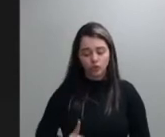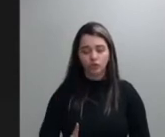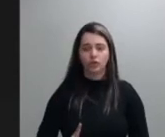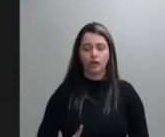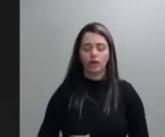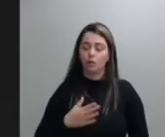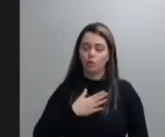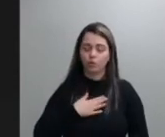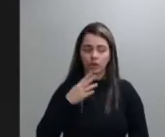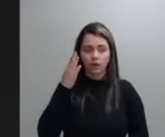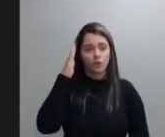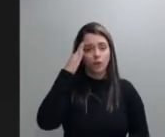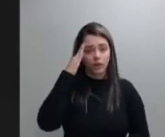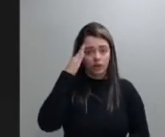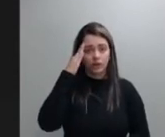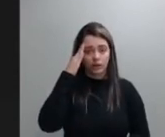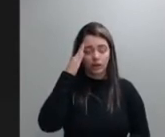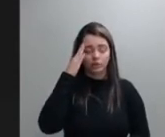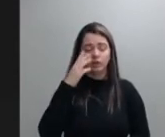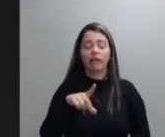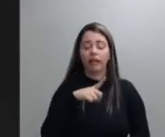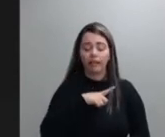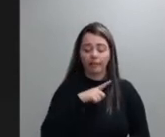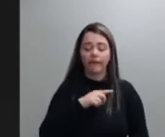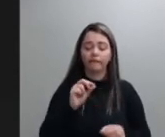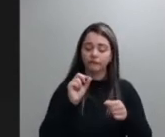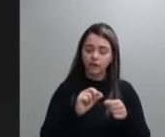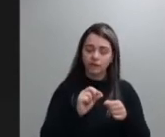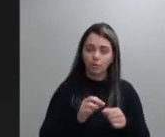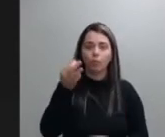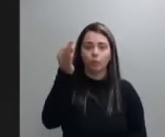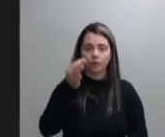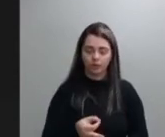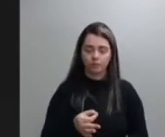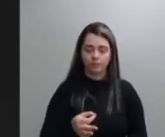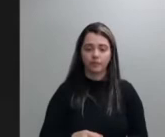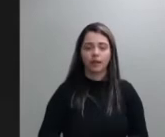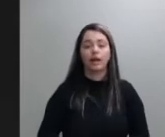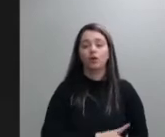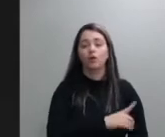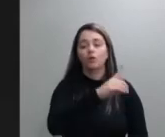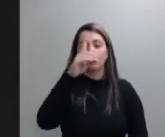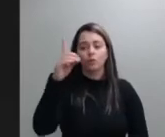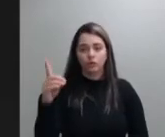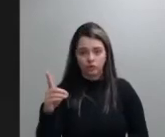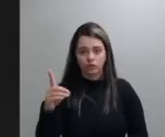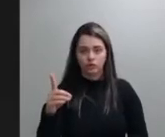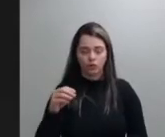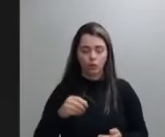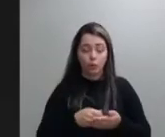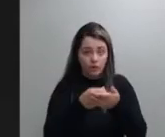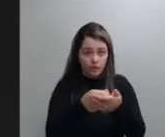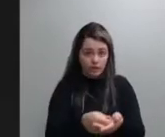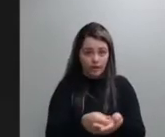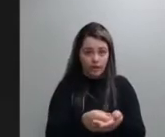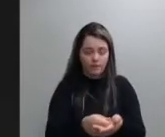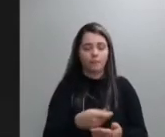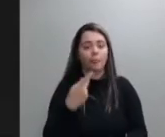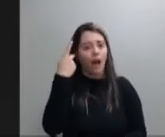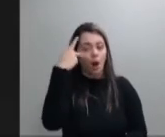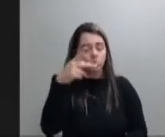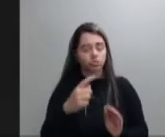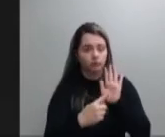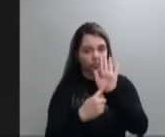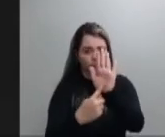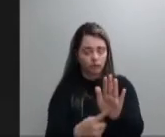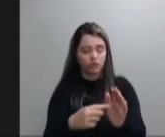compreensão ele existe assim a data de entrega a ser considerada como limite para as aquisições dos